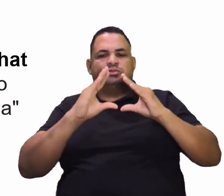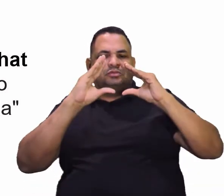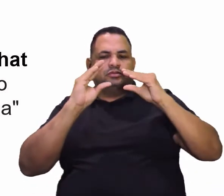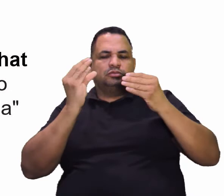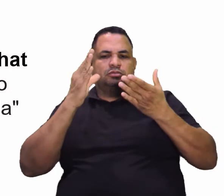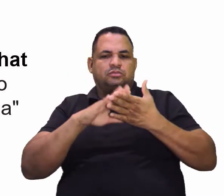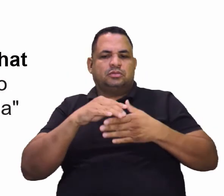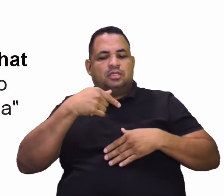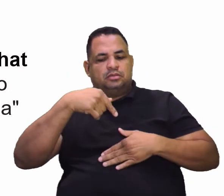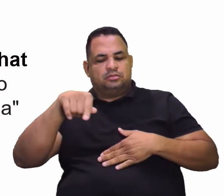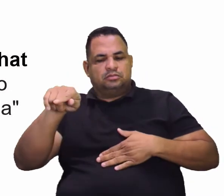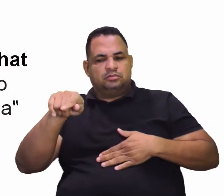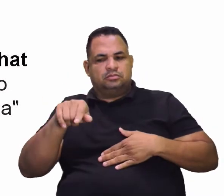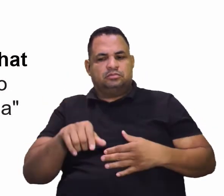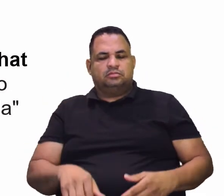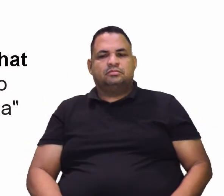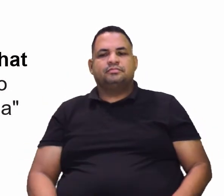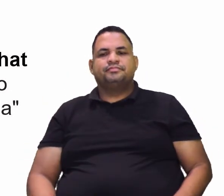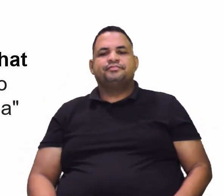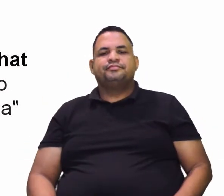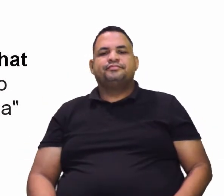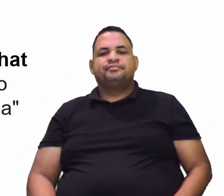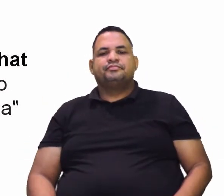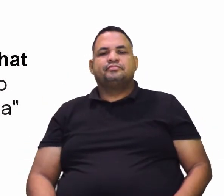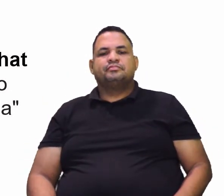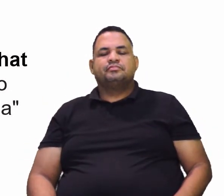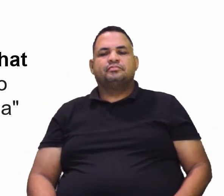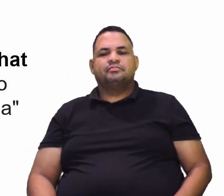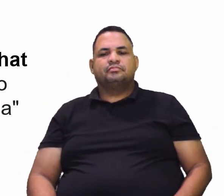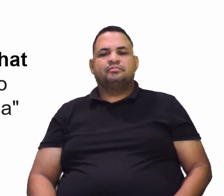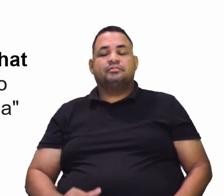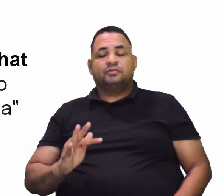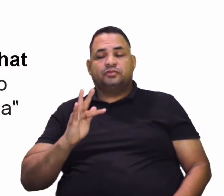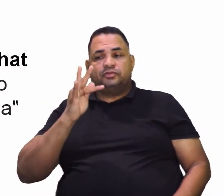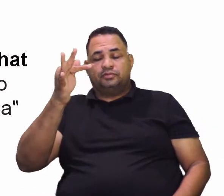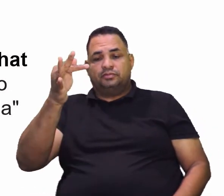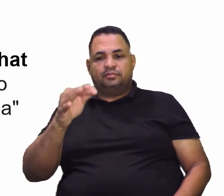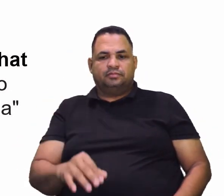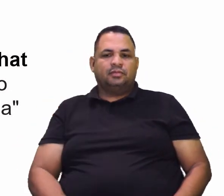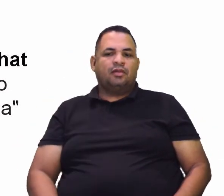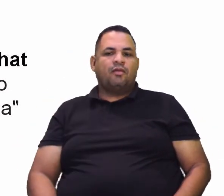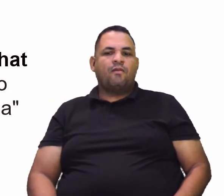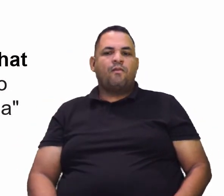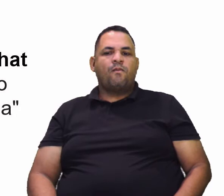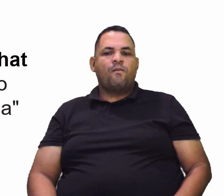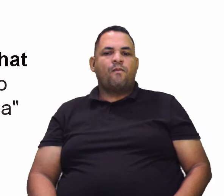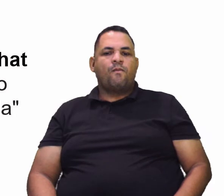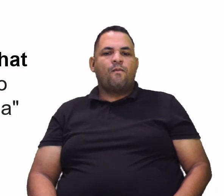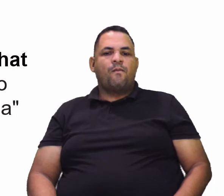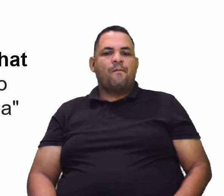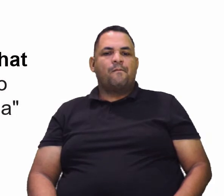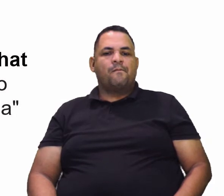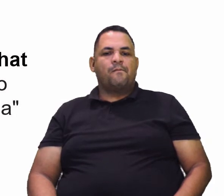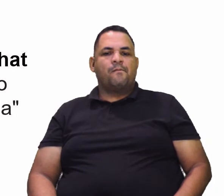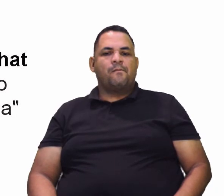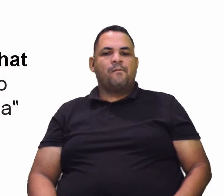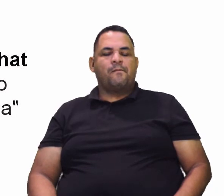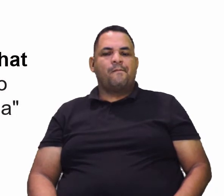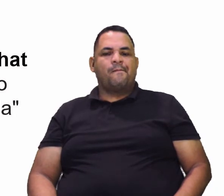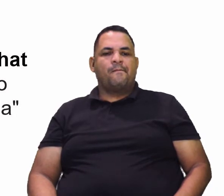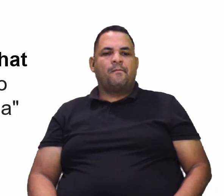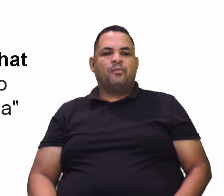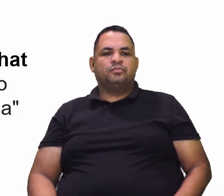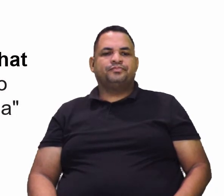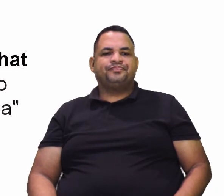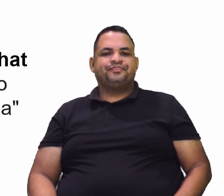falei levarei, não falei vou levar? Levarei, porque é um futuro, né? Mais futuro. And I